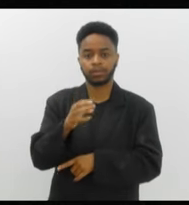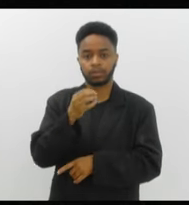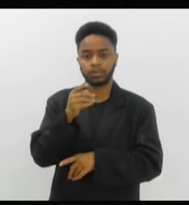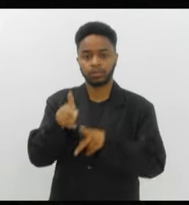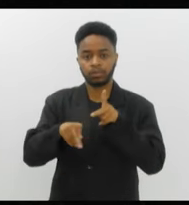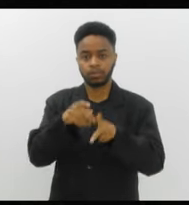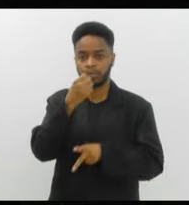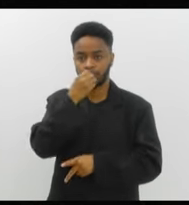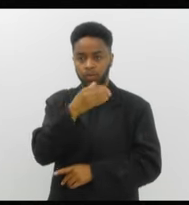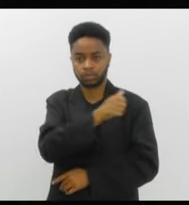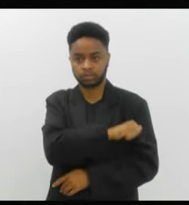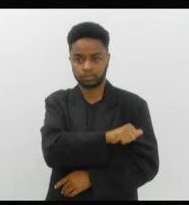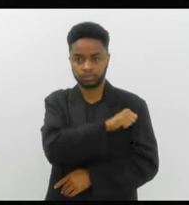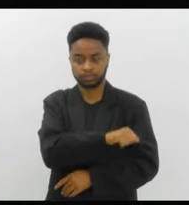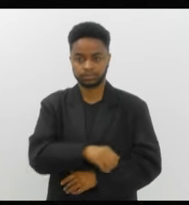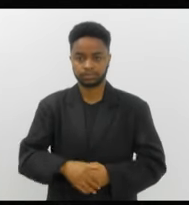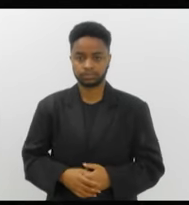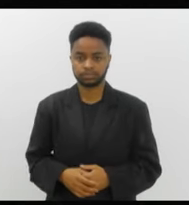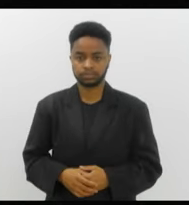Brasil afora.